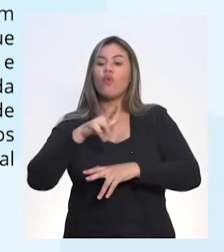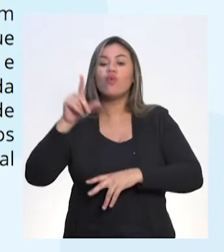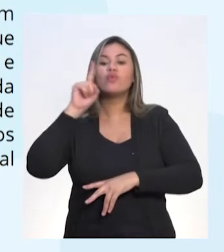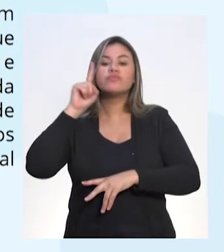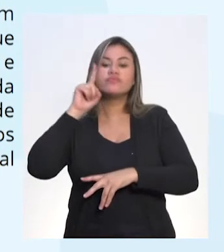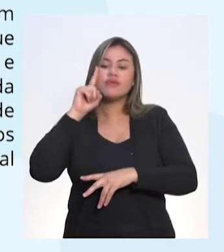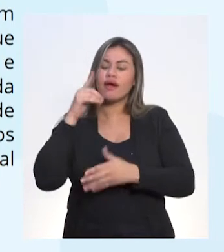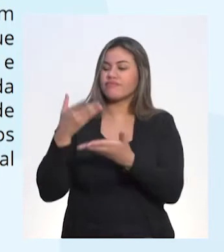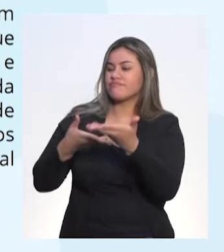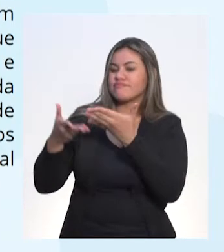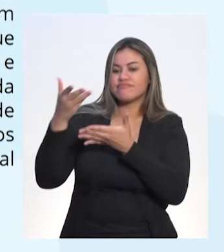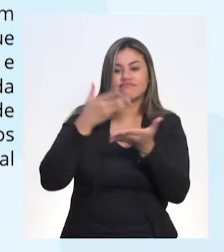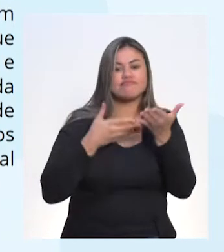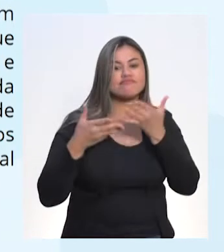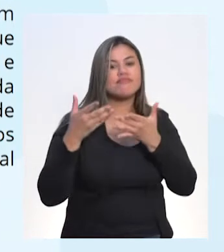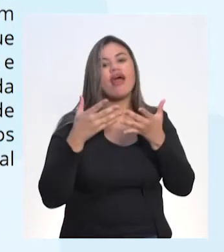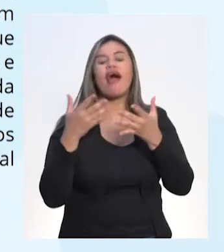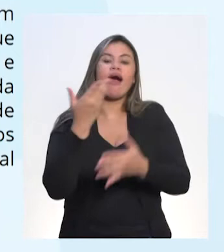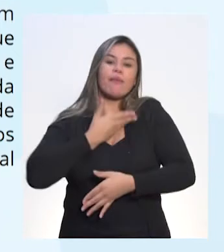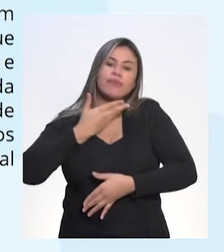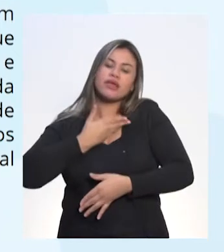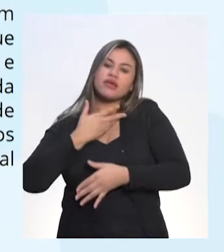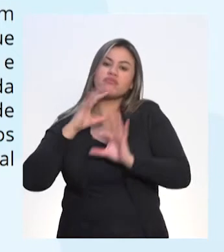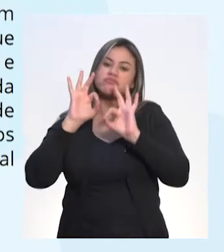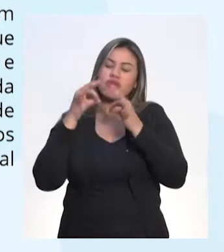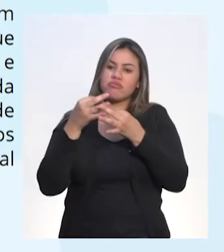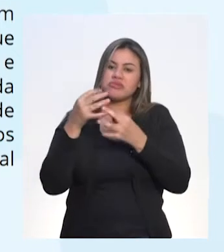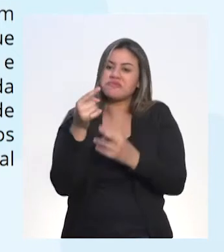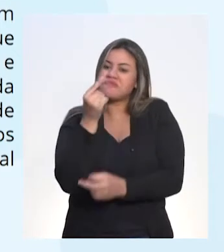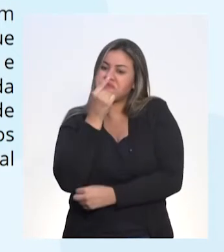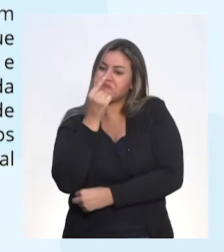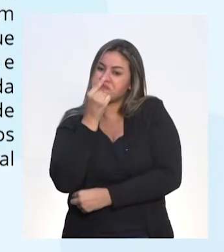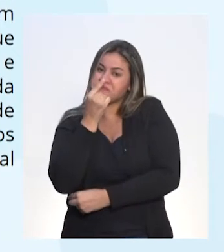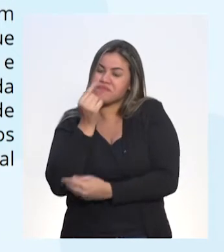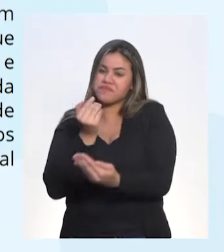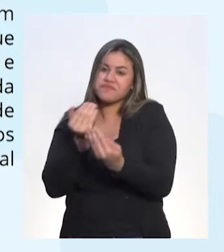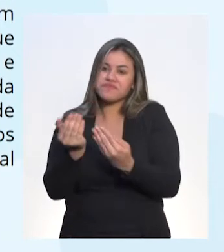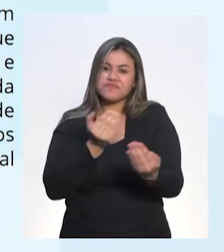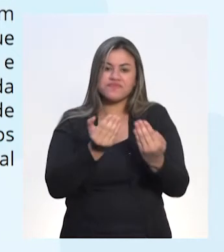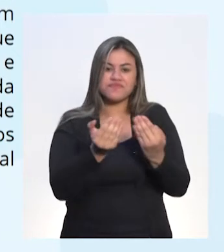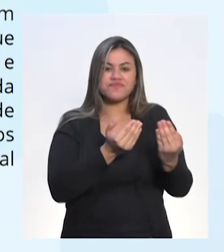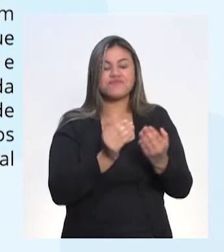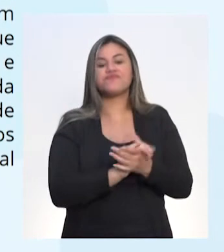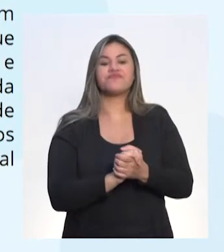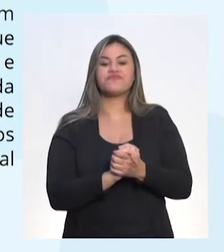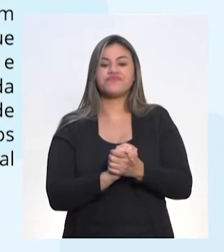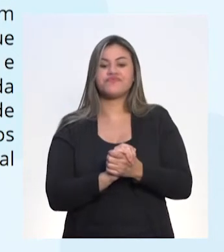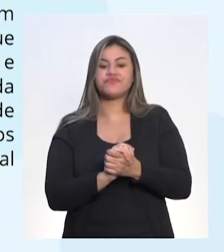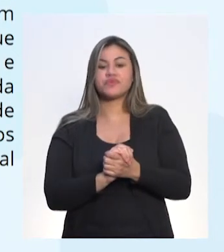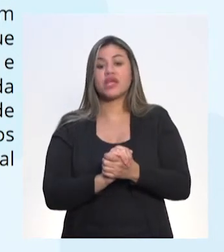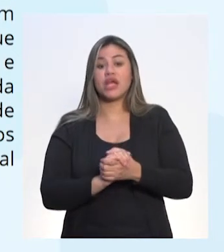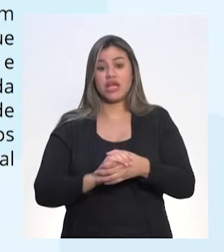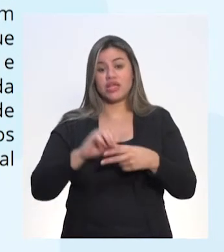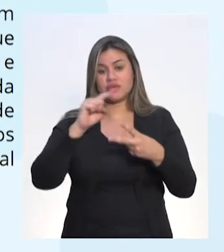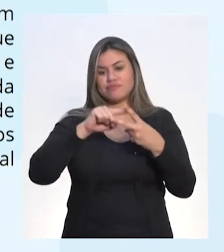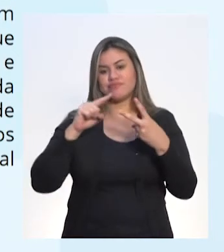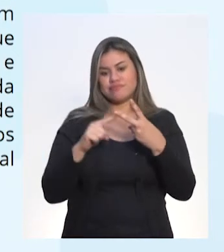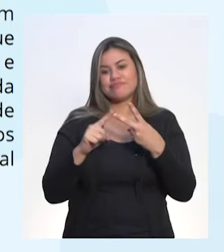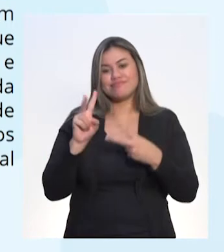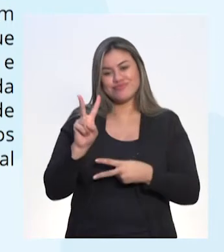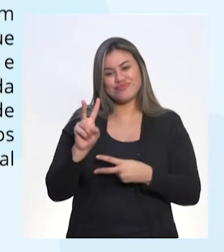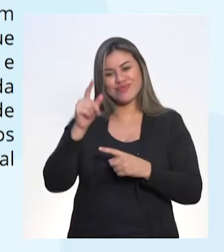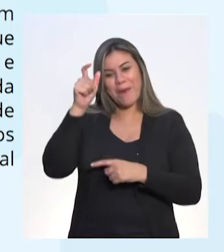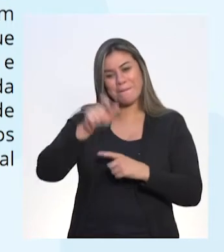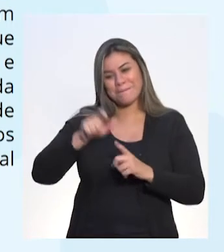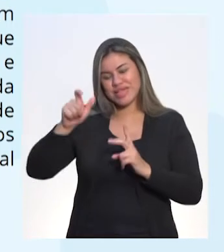com amigos, parentes e conhecidos em um ambiente íntimo, né, apresentando traços da oralidade, tal qual as duas personagens da peça. E a